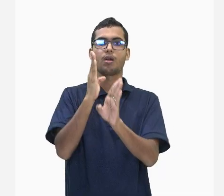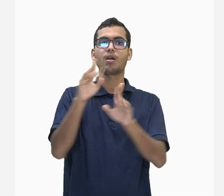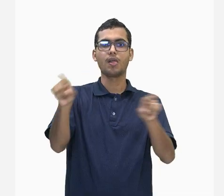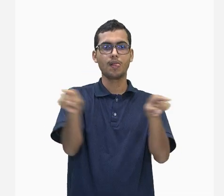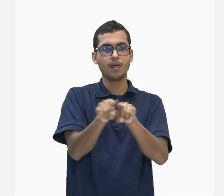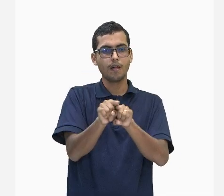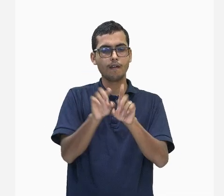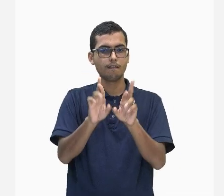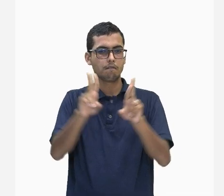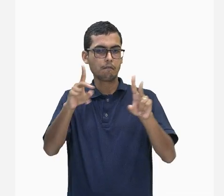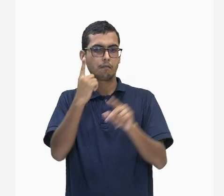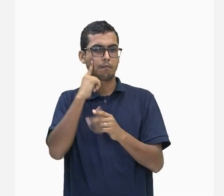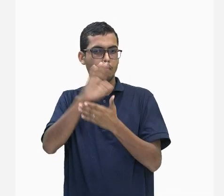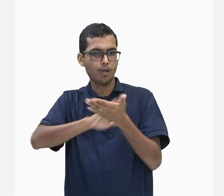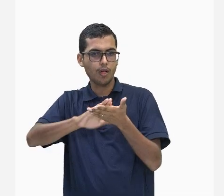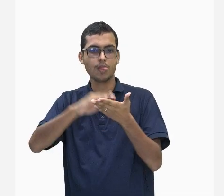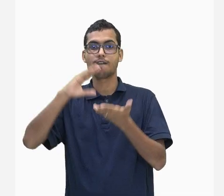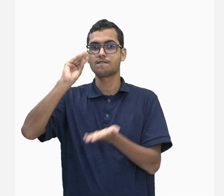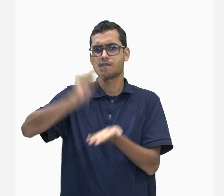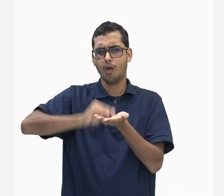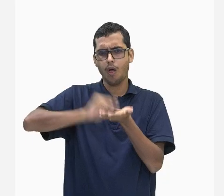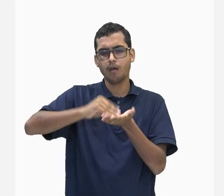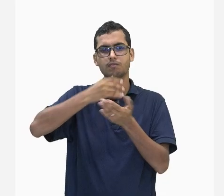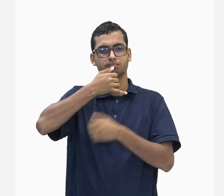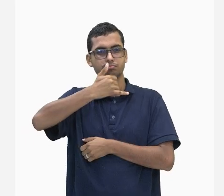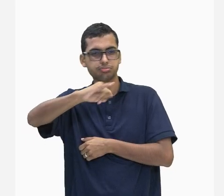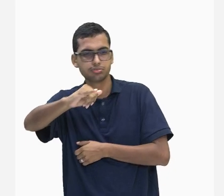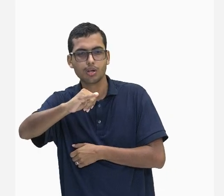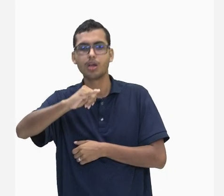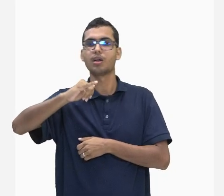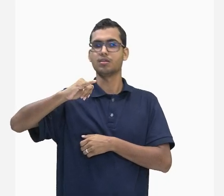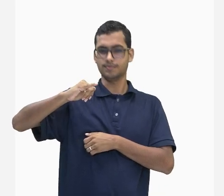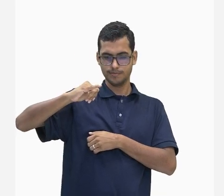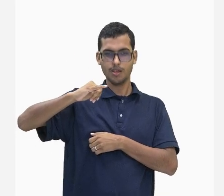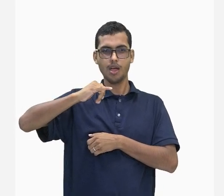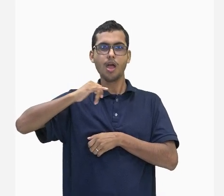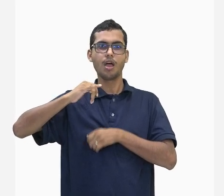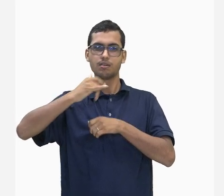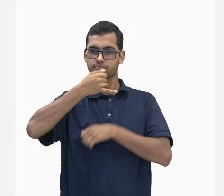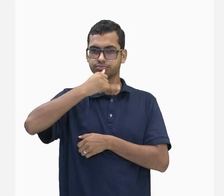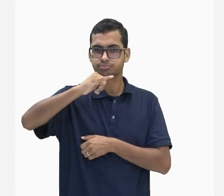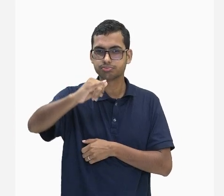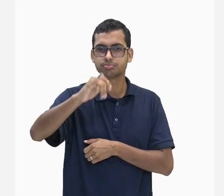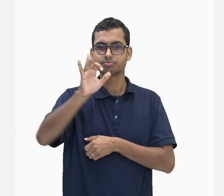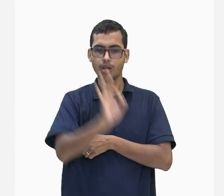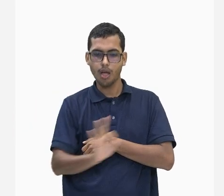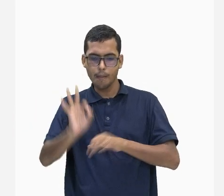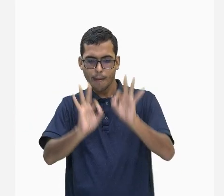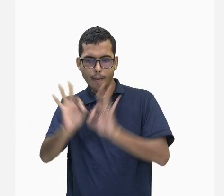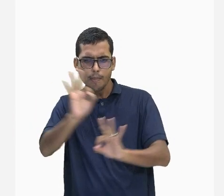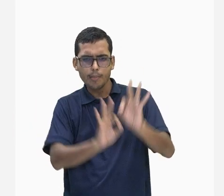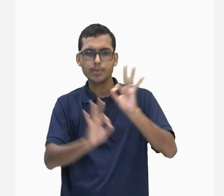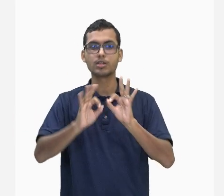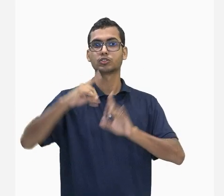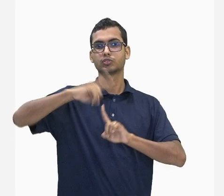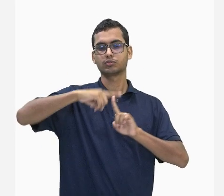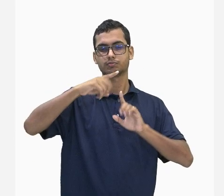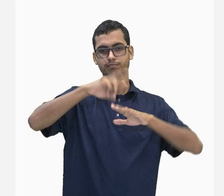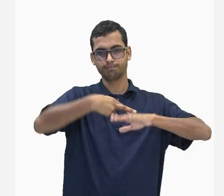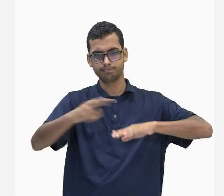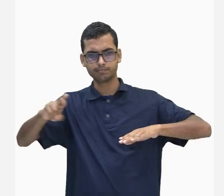carga elétrica para esse tipo de radiação. Todas essas descobertas em relação à radiação levou